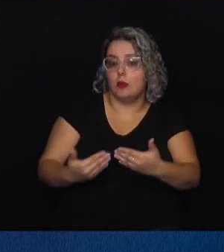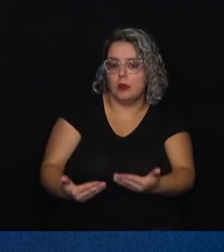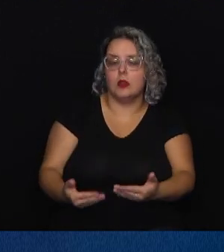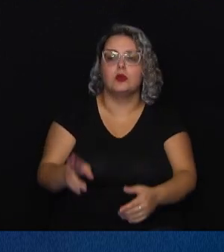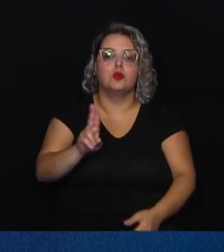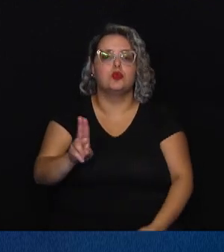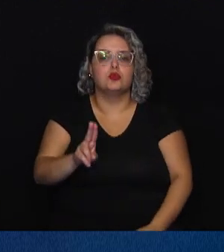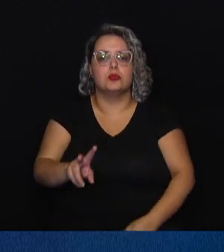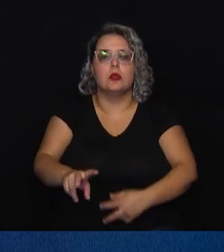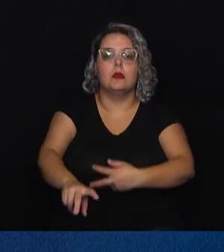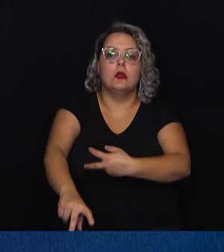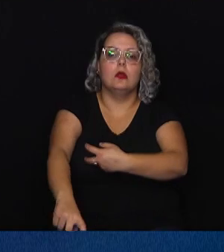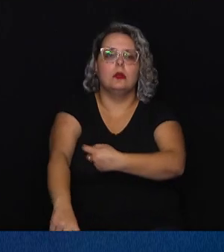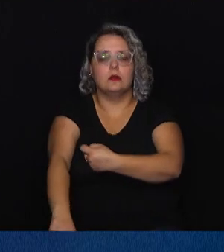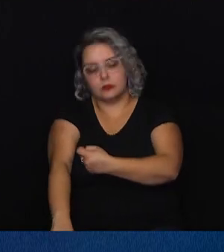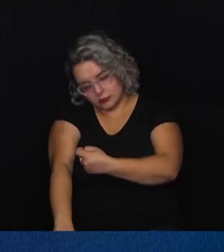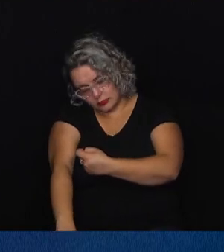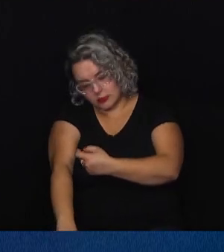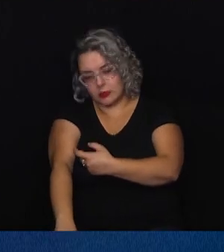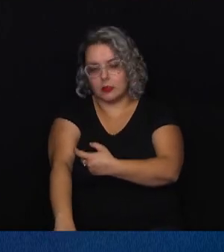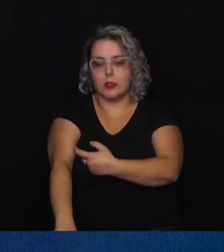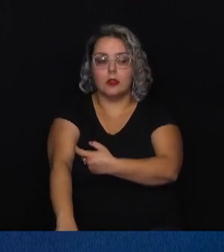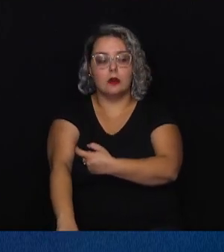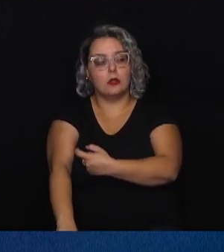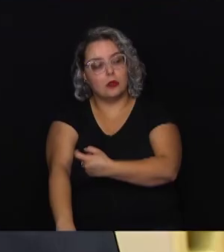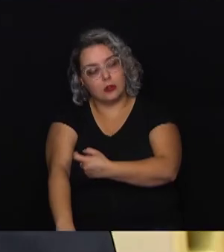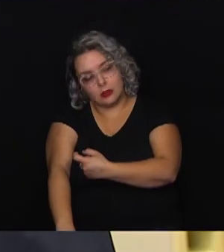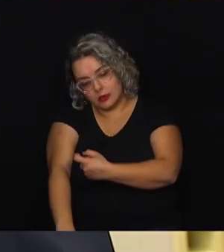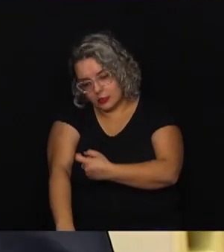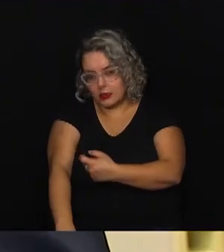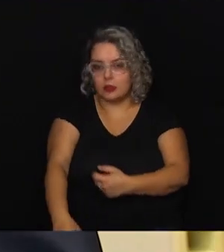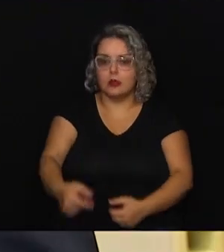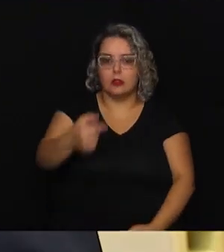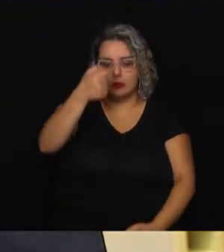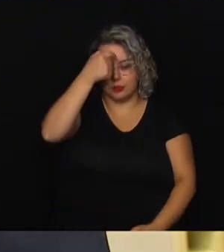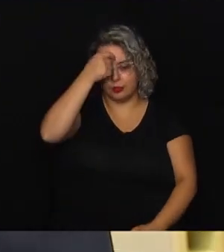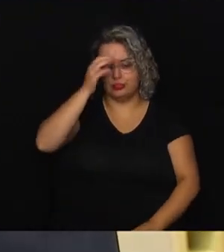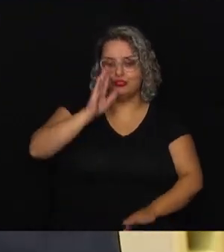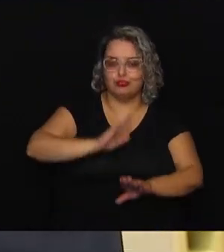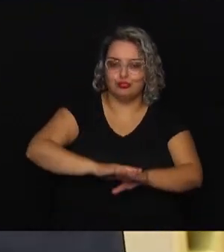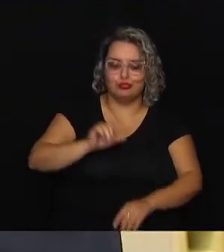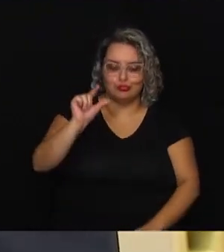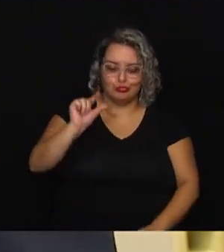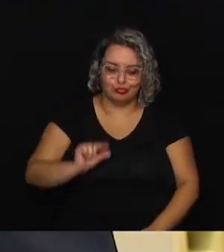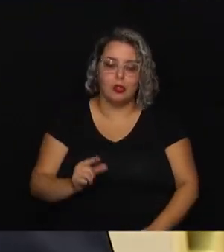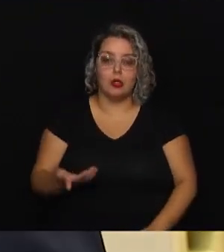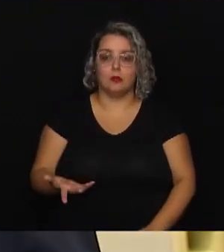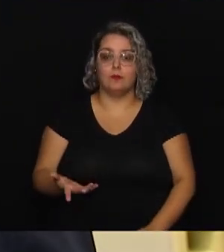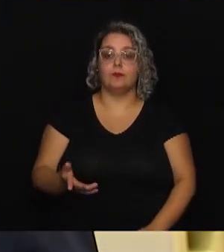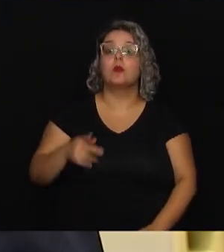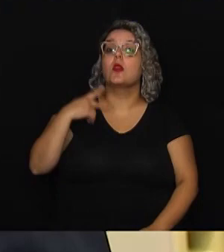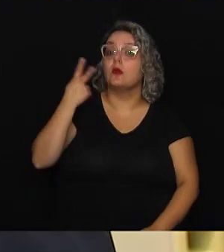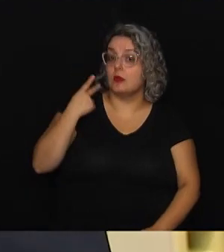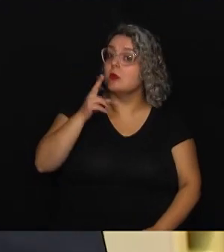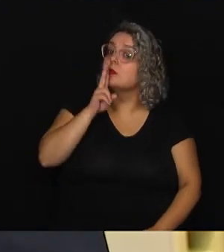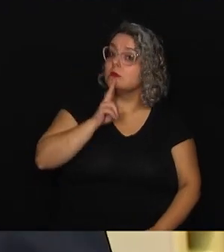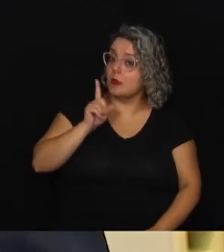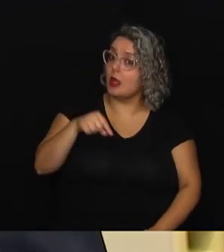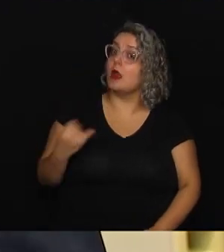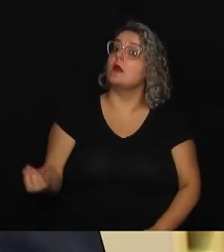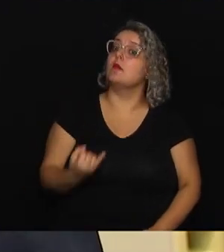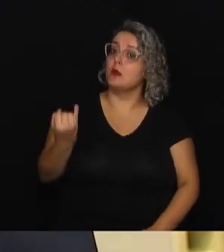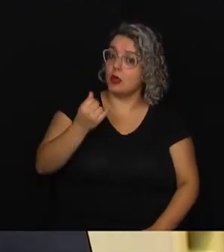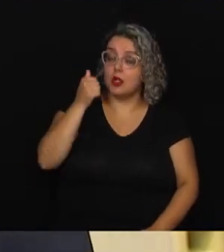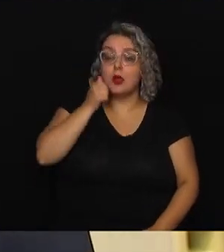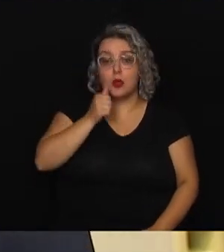sedação ou anestesia e que induzam a inconsciência. Segundo Nelson Osseri, autor do PL, é fundamental que as